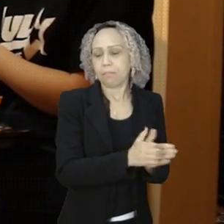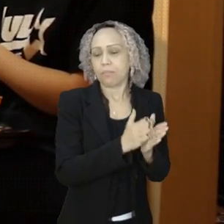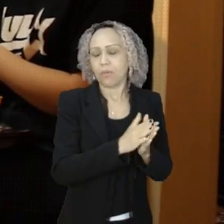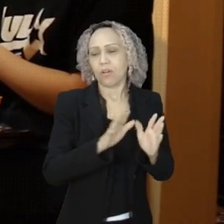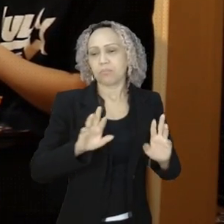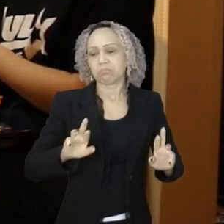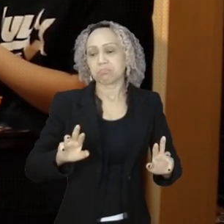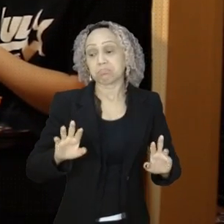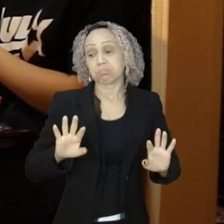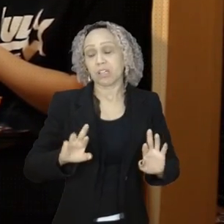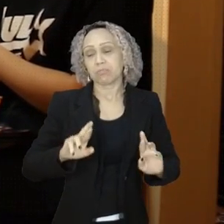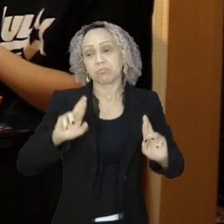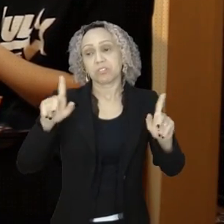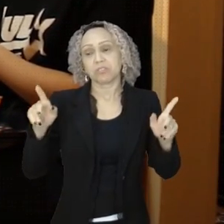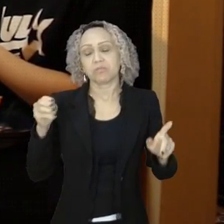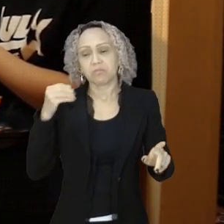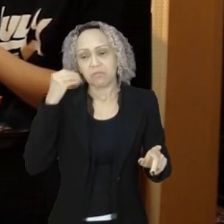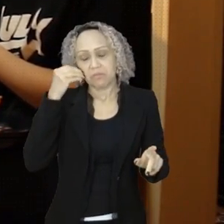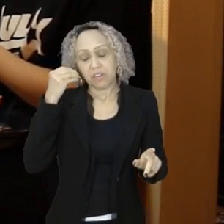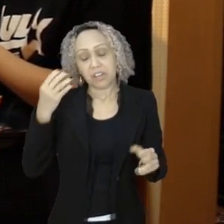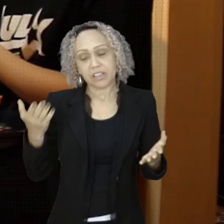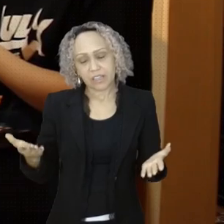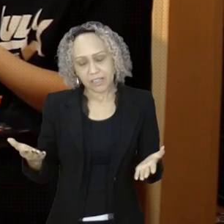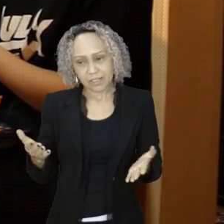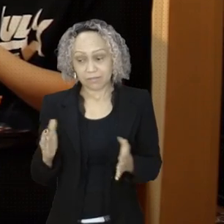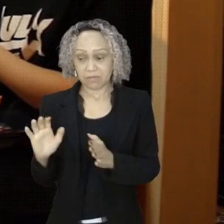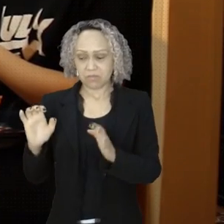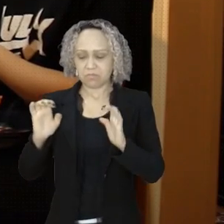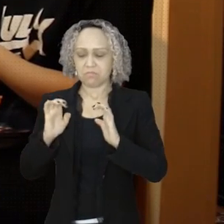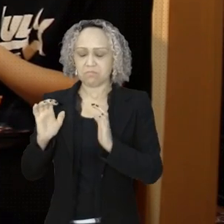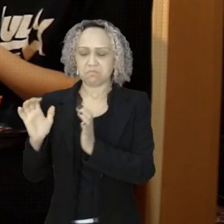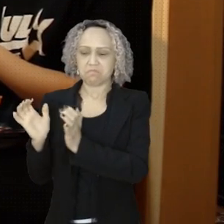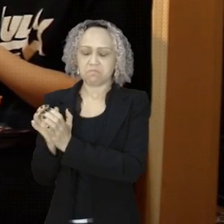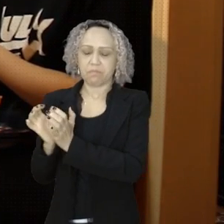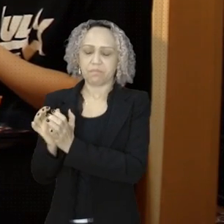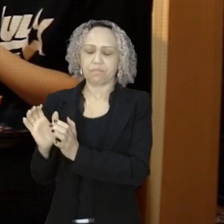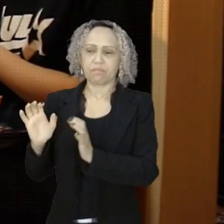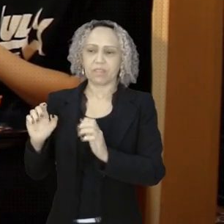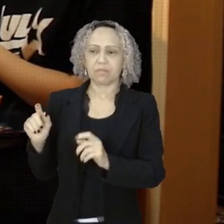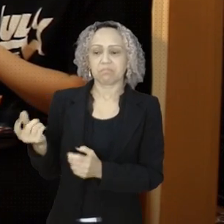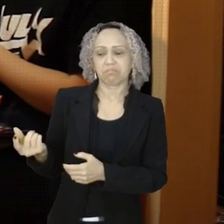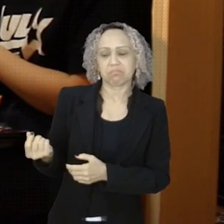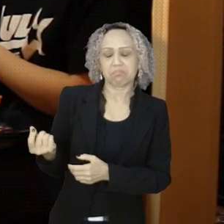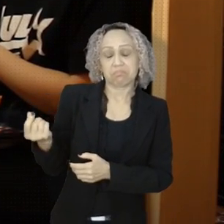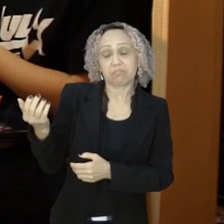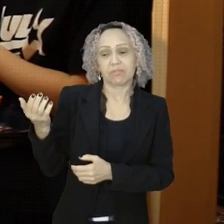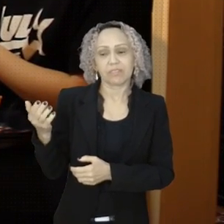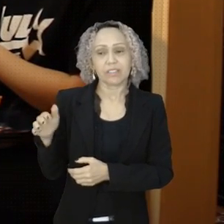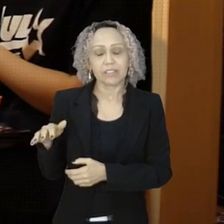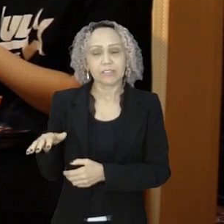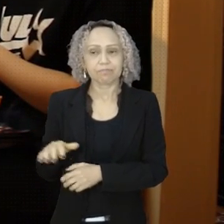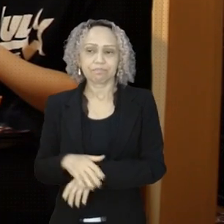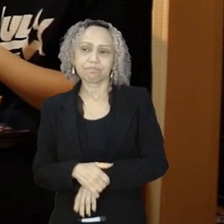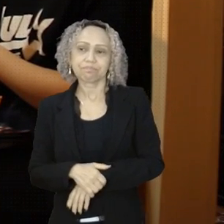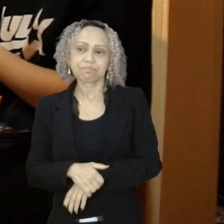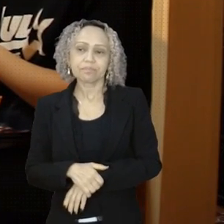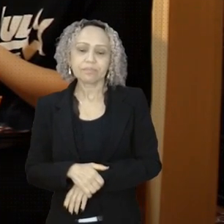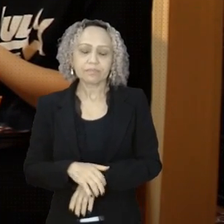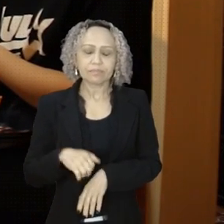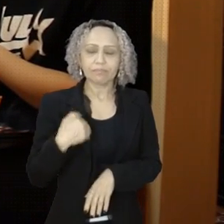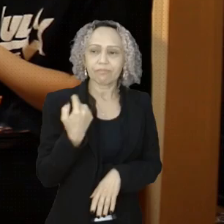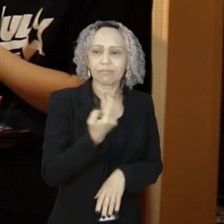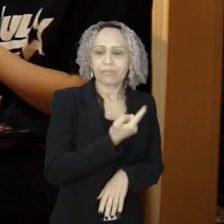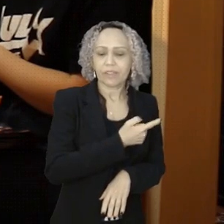realizada e filha das classes mais... abonada da cidade, enfim. Mas não tínhamos, né?